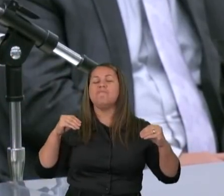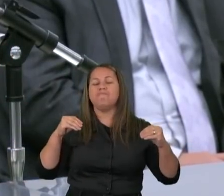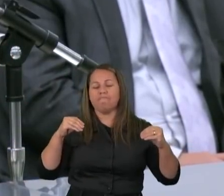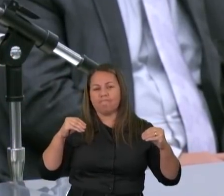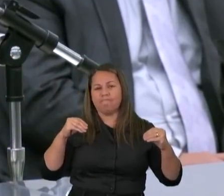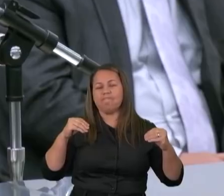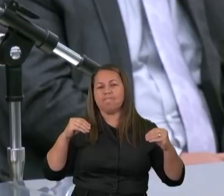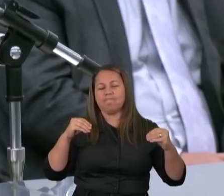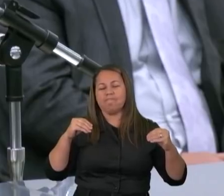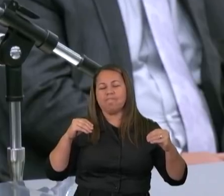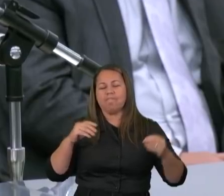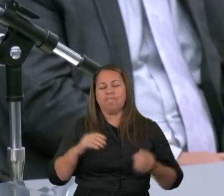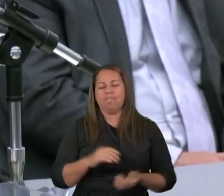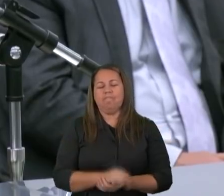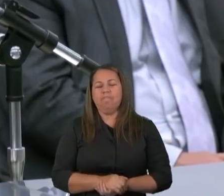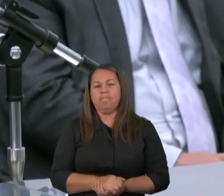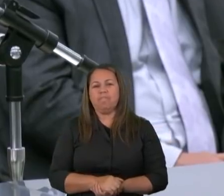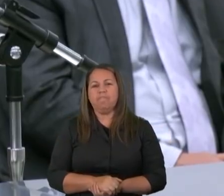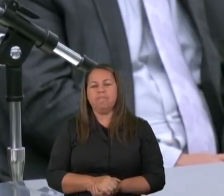não possa te alcançar.